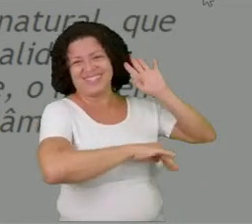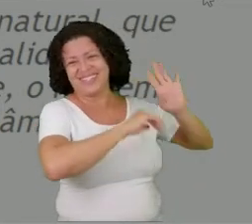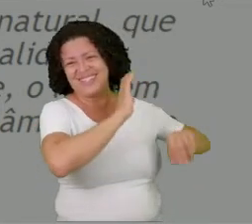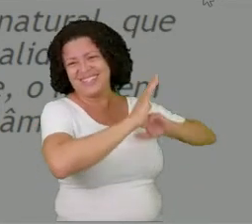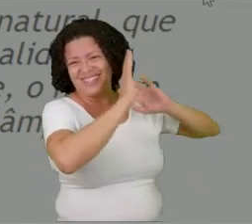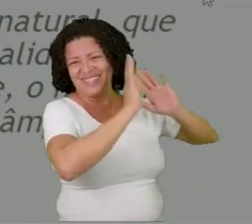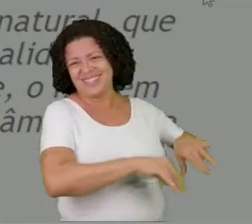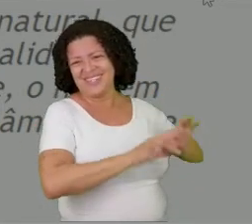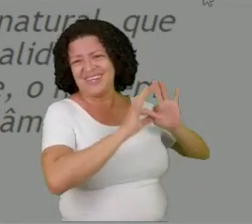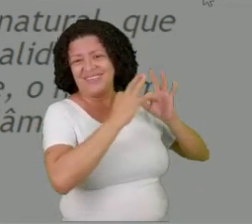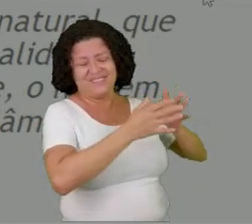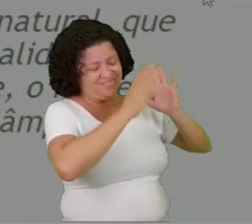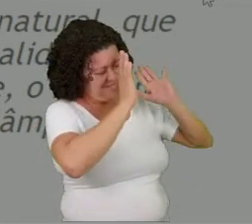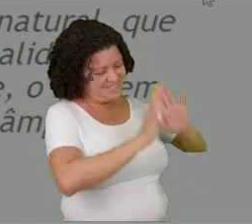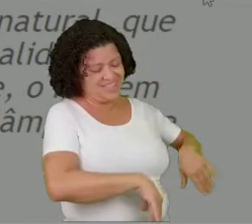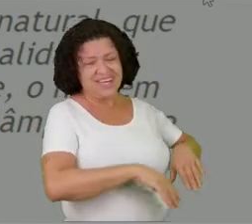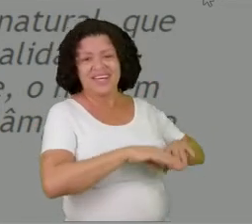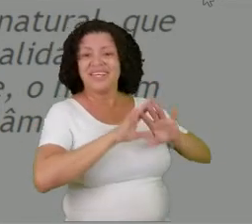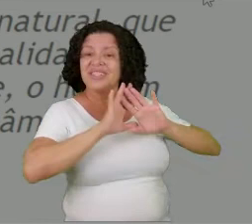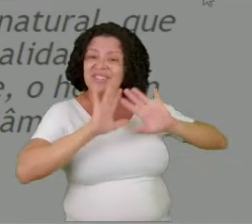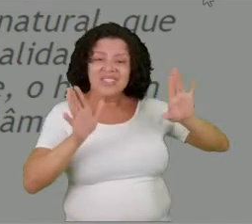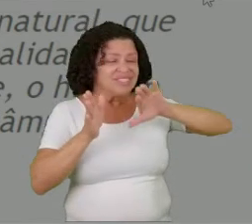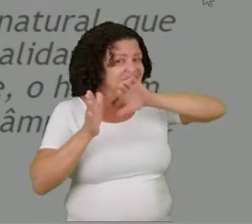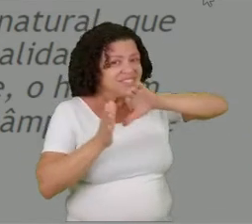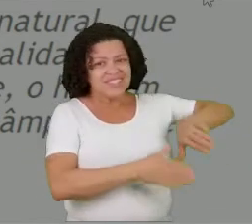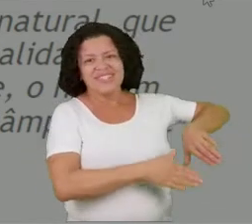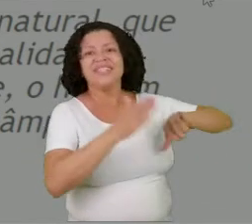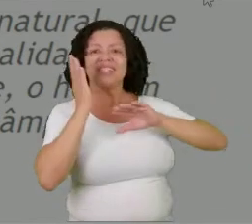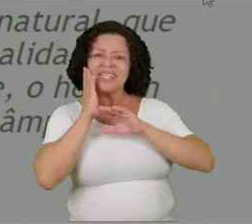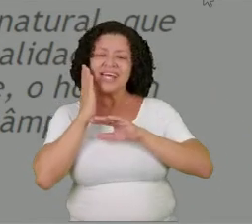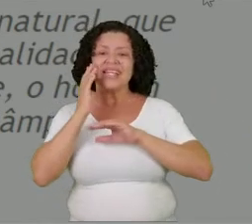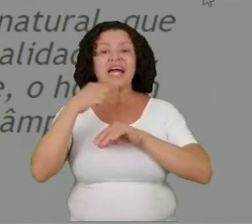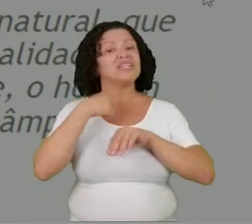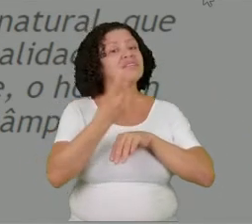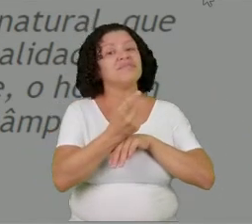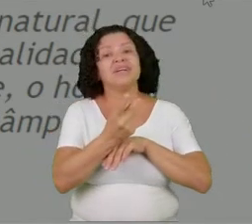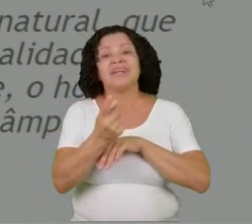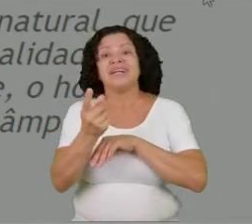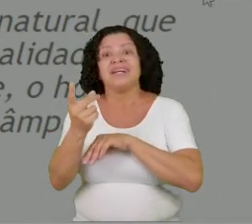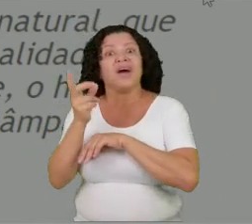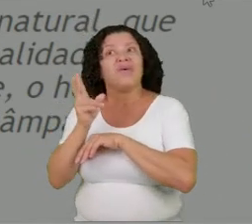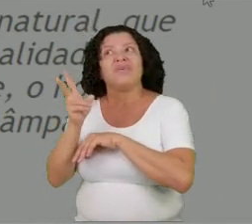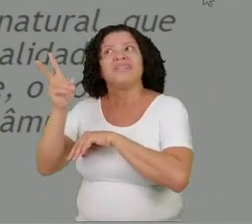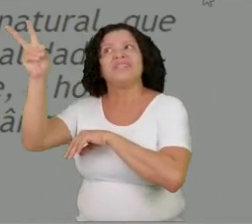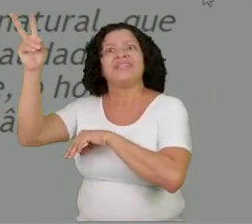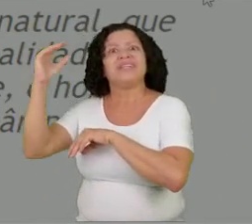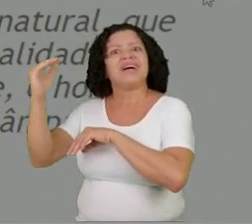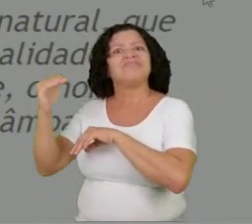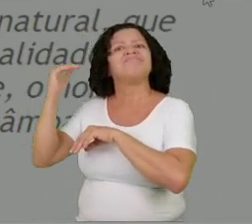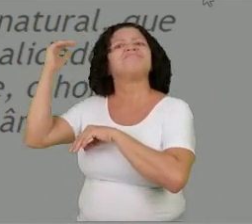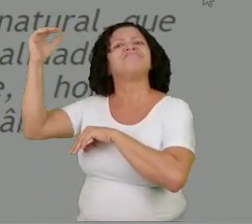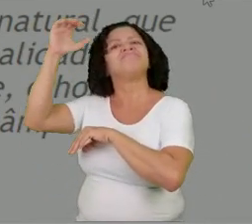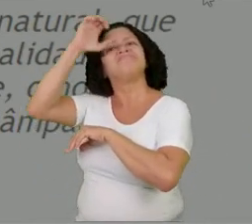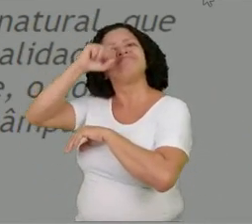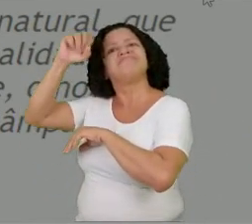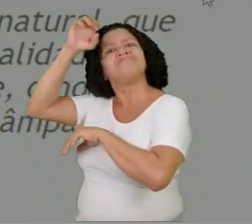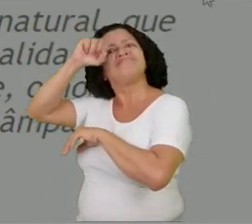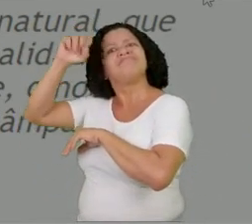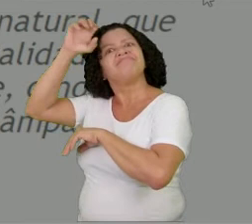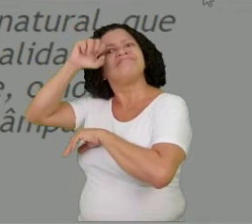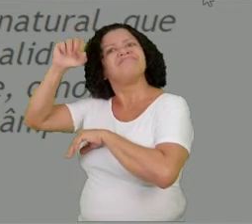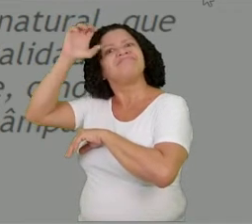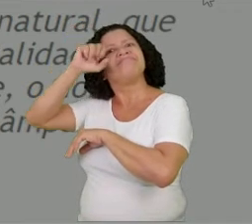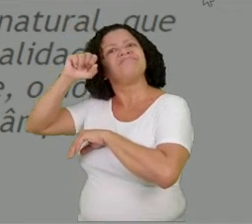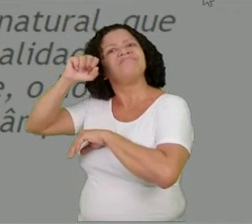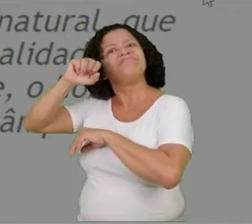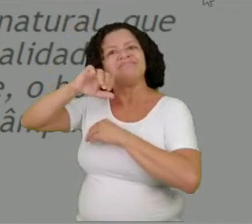parente difícil. Vamos deixar um pouquinho isso para trás e vamos seguir uma etapa de aprendizado,